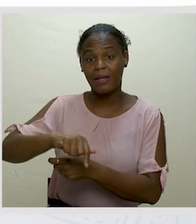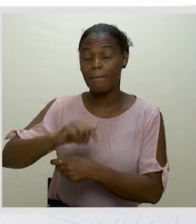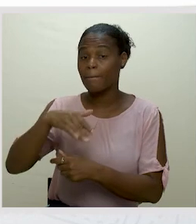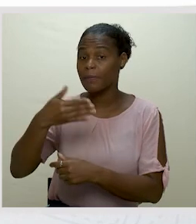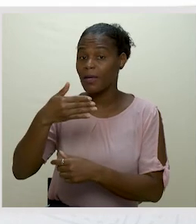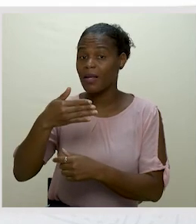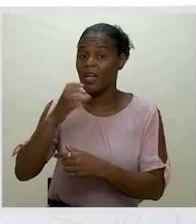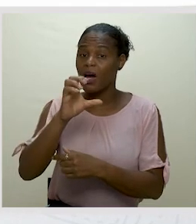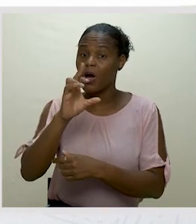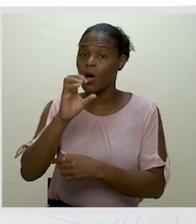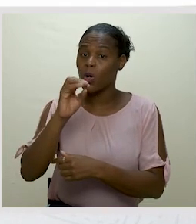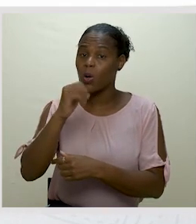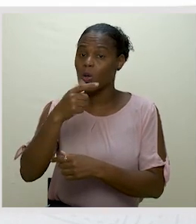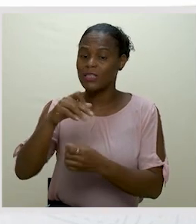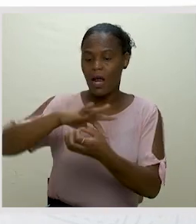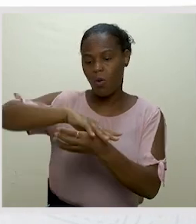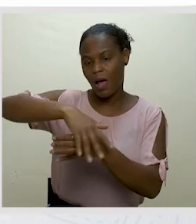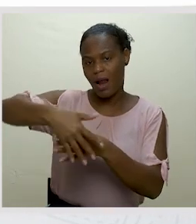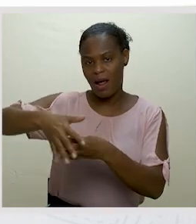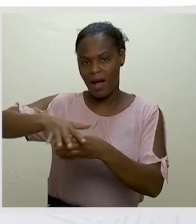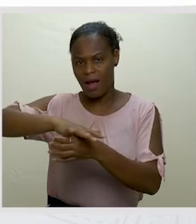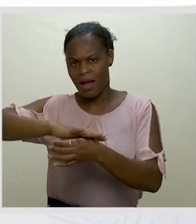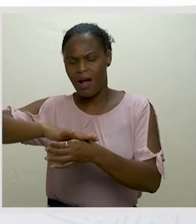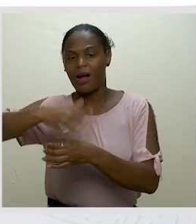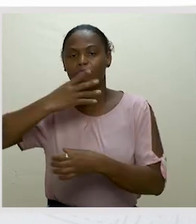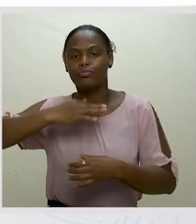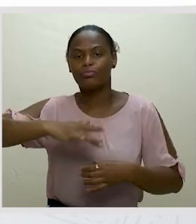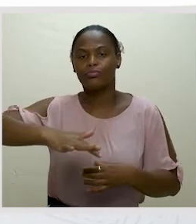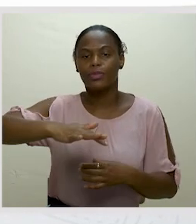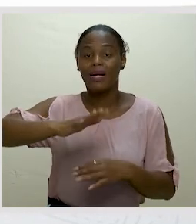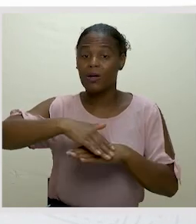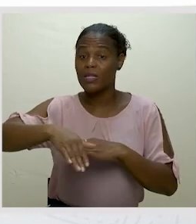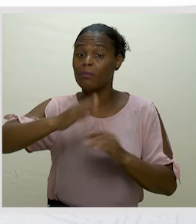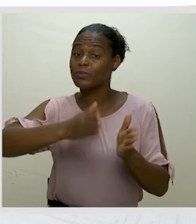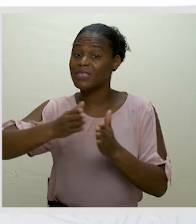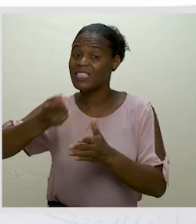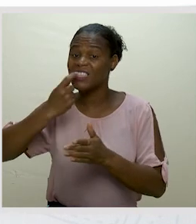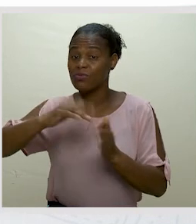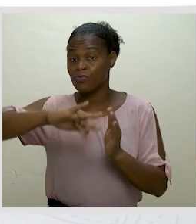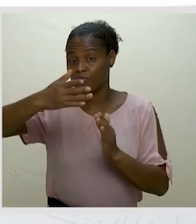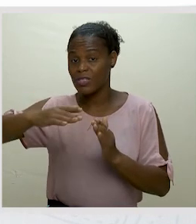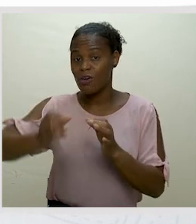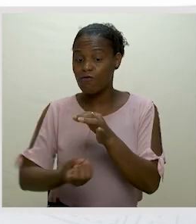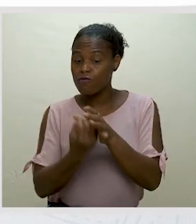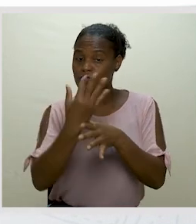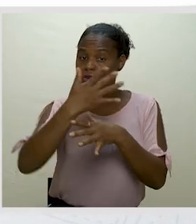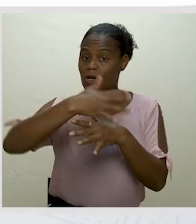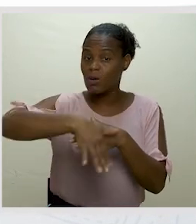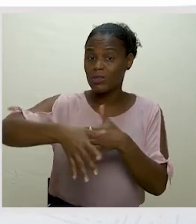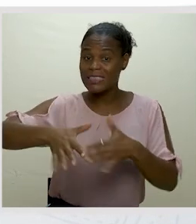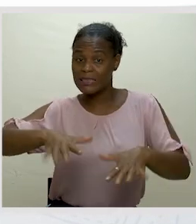transformações, principalmente na crosta, onde nós vivemos, não é? Causadas por processos geológicos, os vulcões e